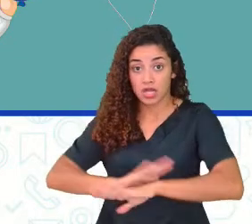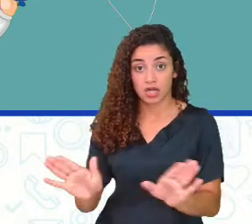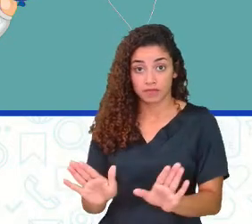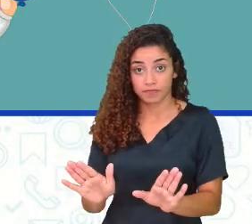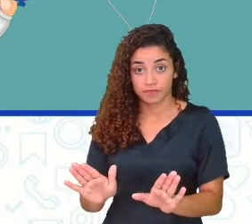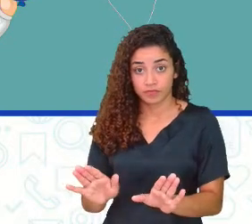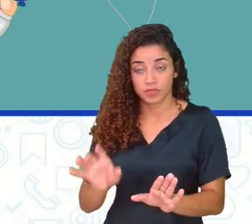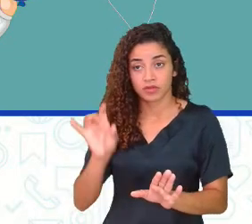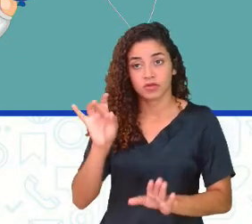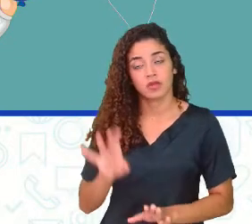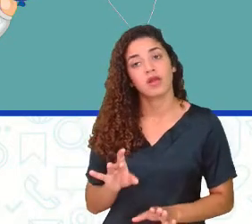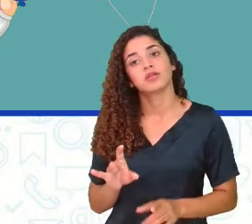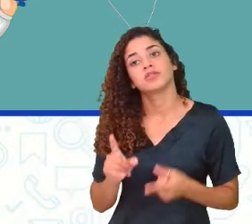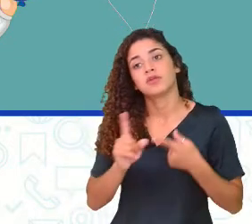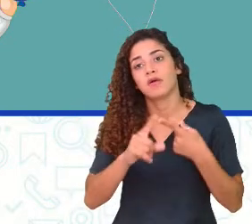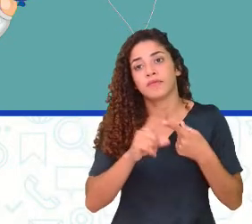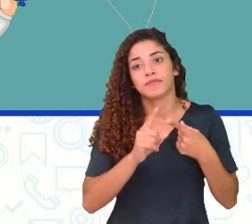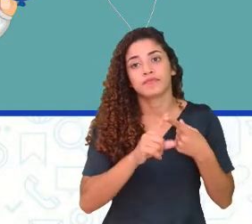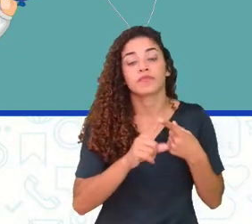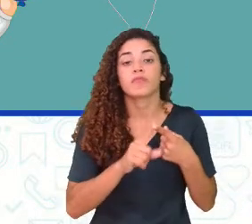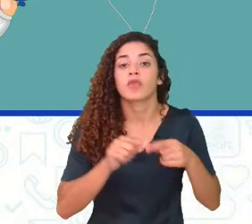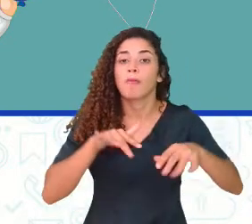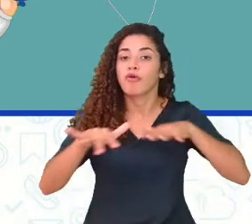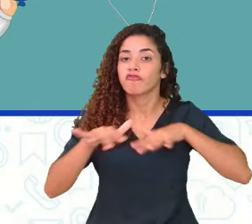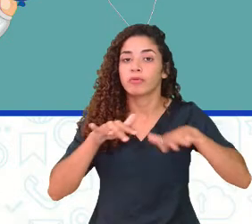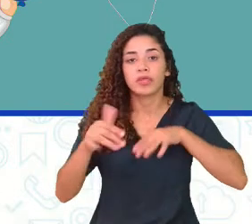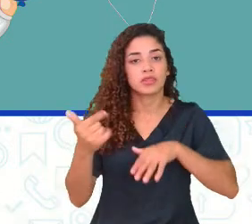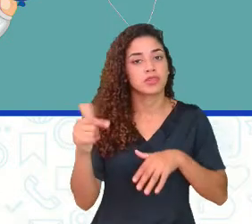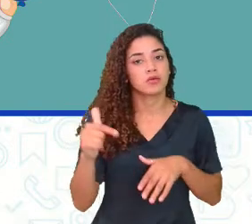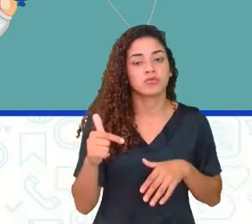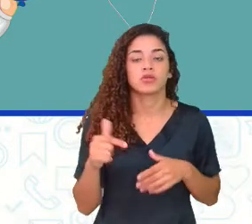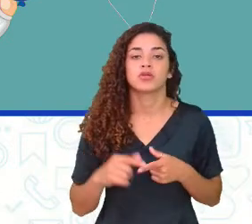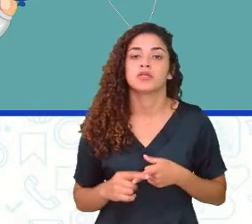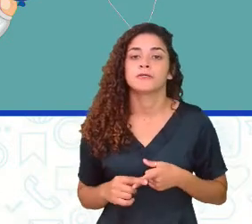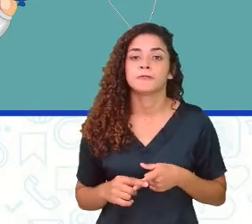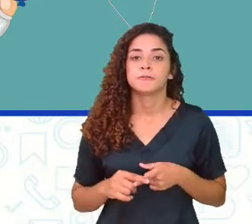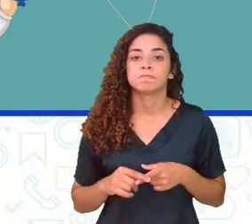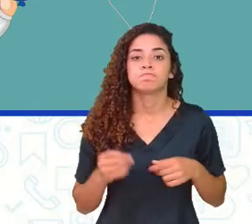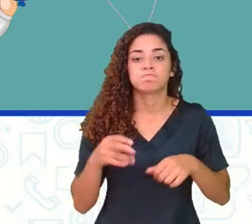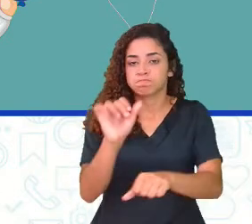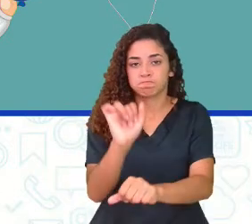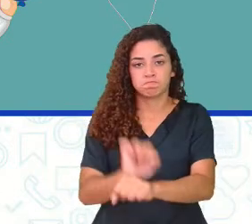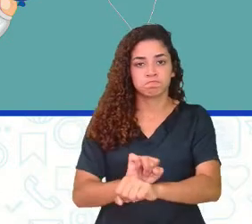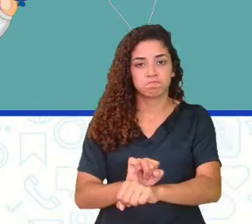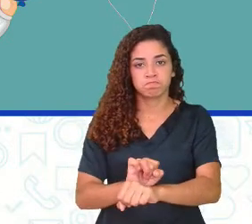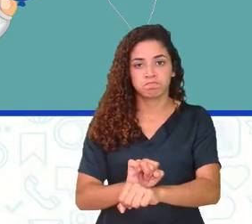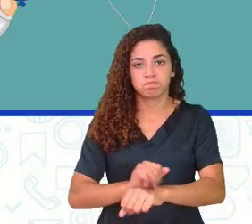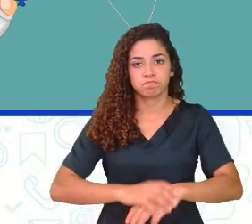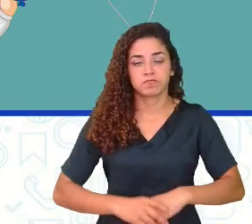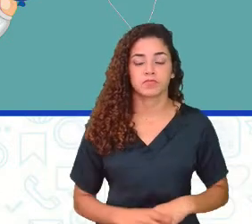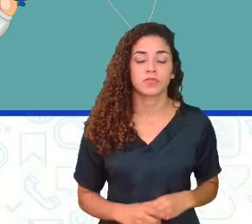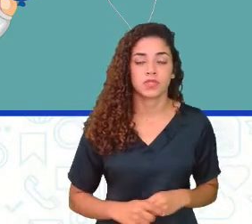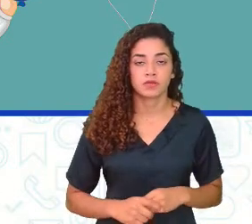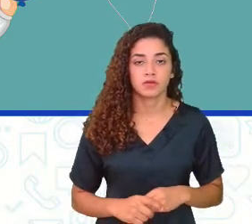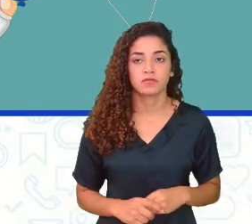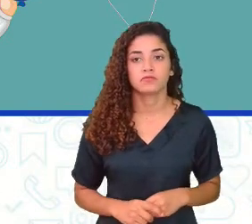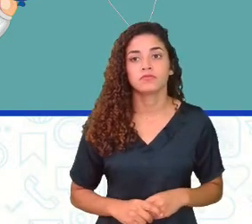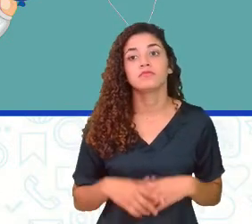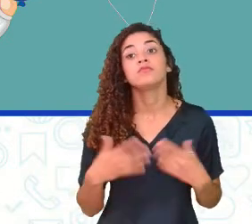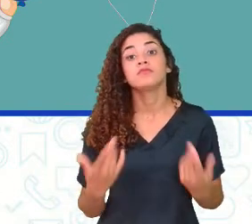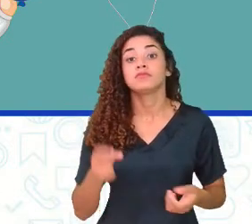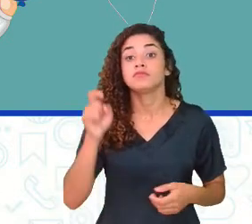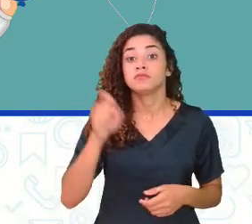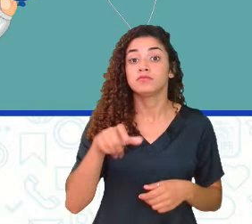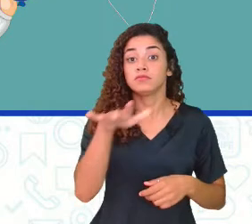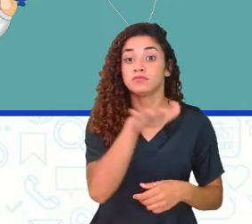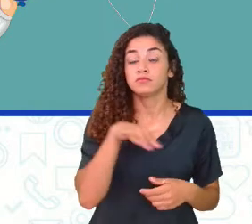dedica-se só a esse comportamento. As cargas elétricas que estão sem movimento ou em estado de repouso. Então, é uma área